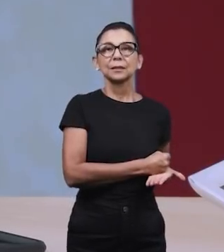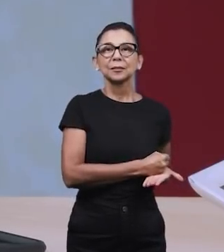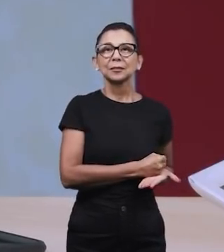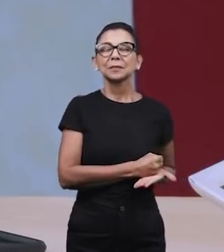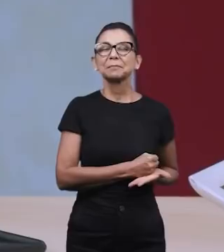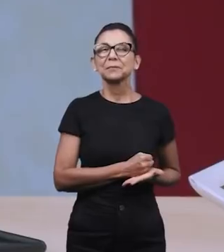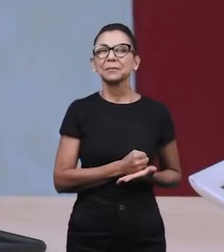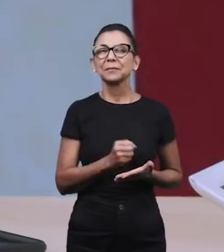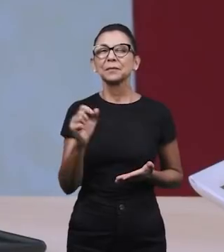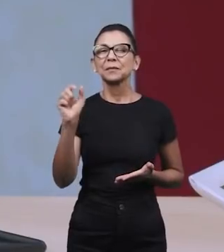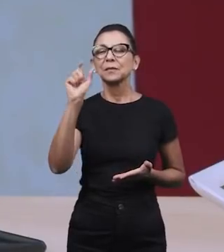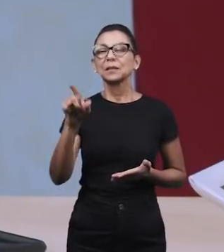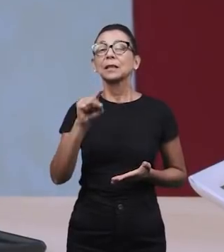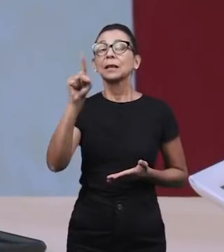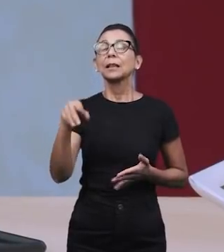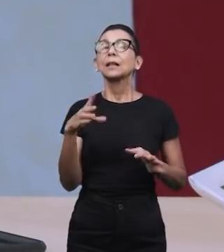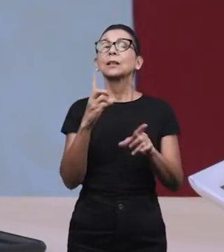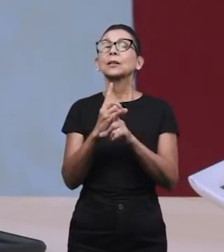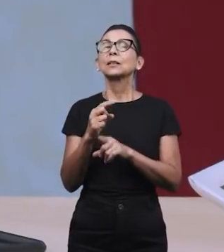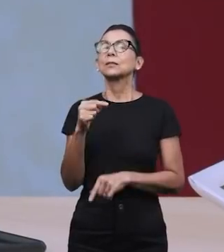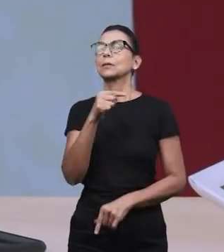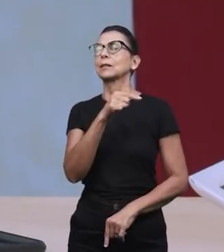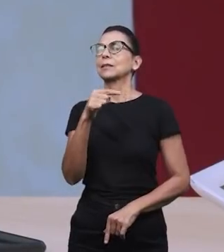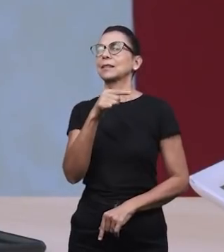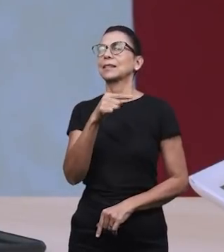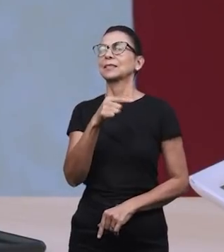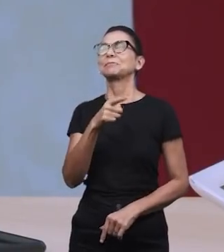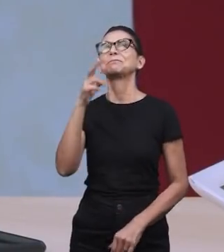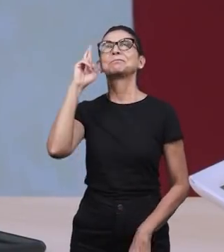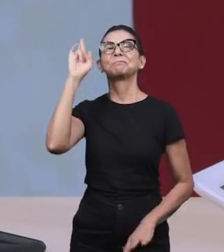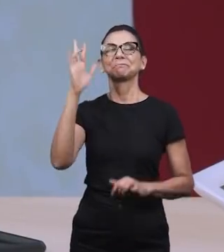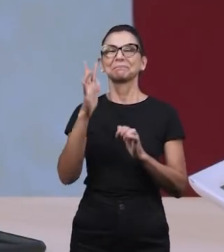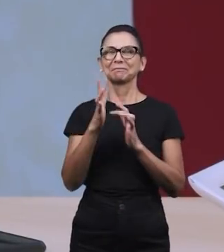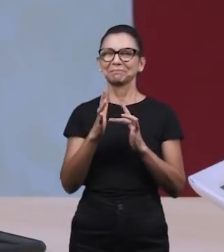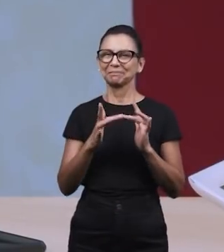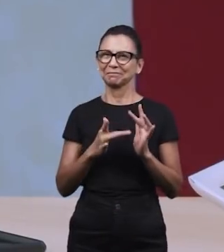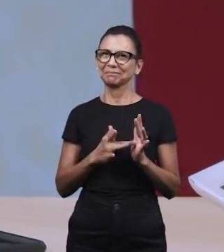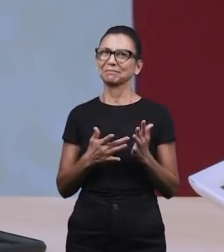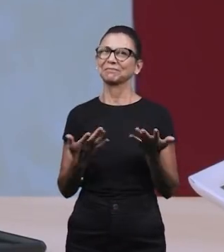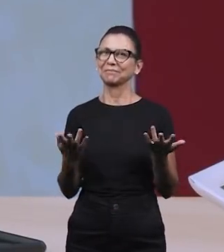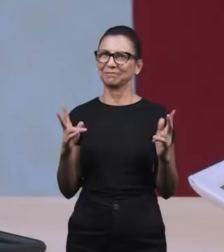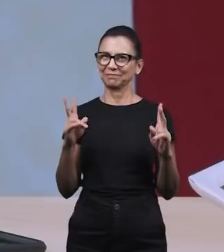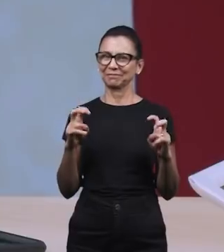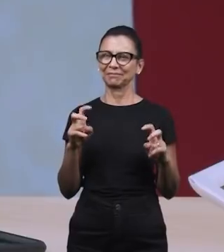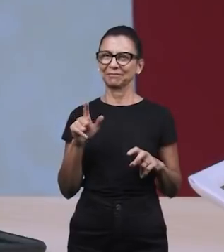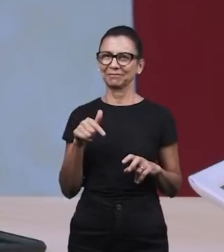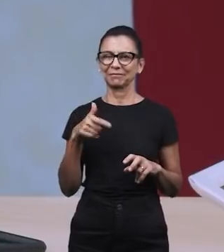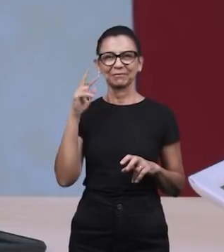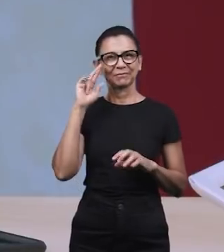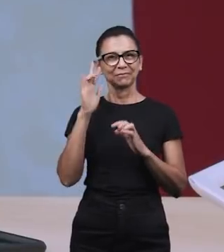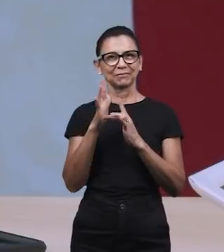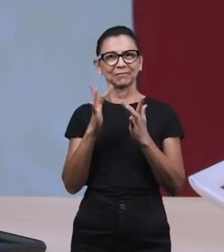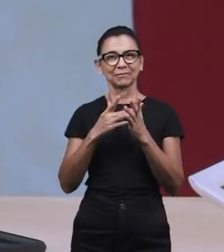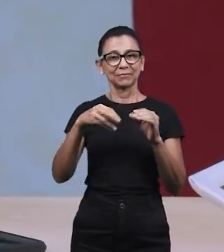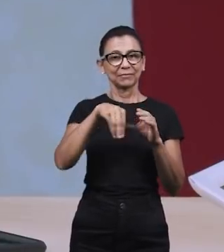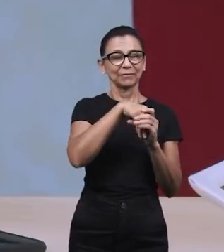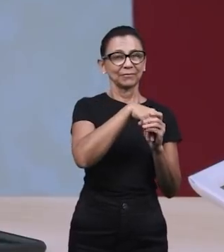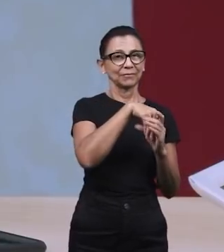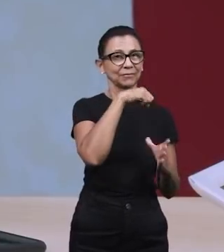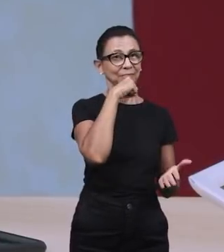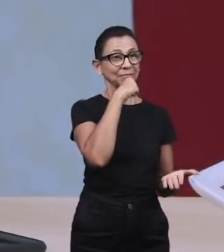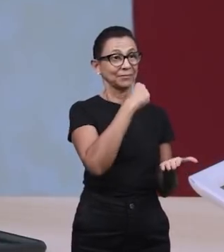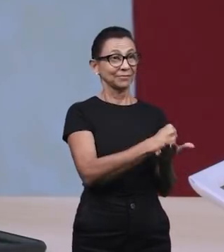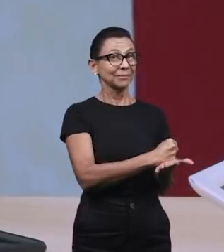vamos encontrar, sabe quem no Velho Testamento? Nós vamos encontrar o Senhor Jesus. Esse é o tema, o Senhor Jesus no